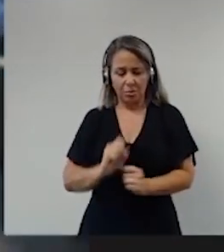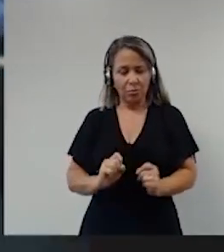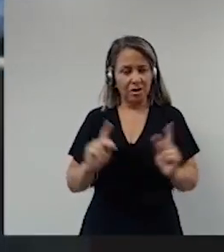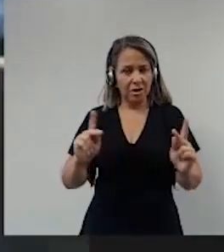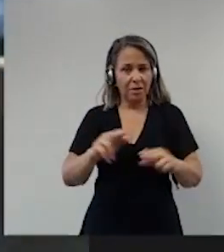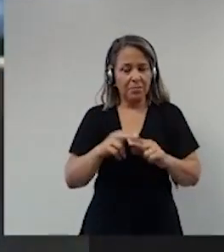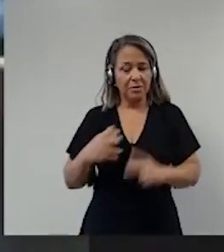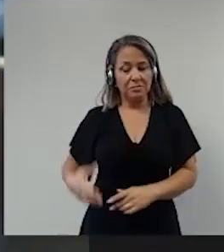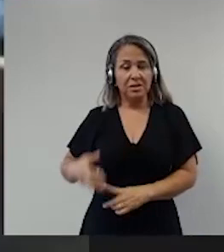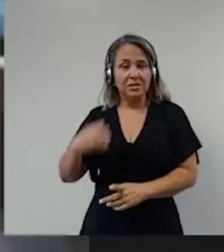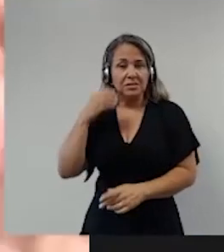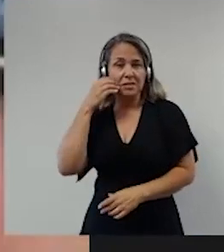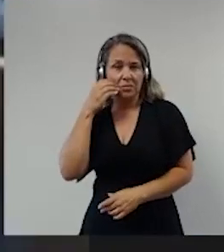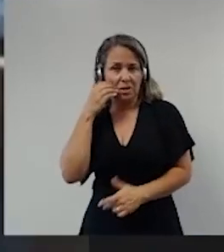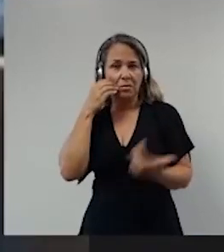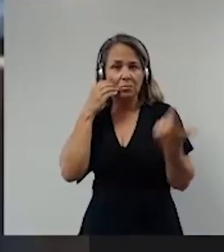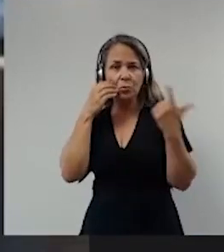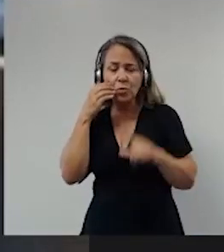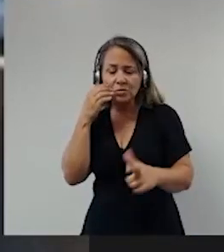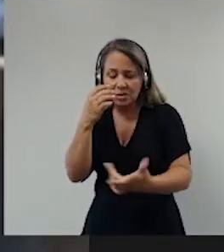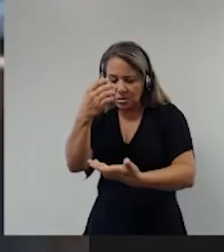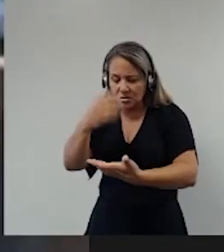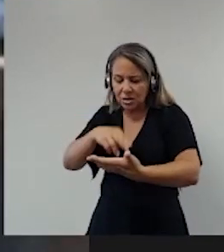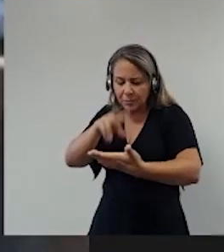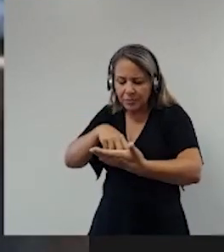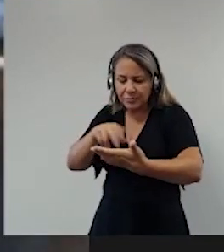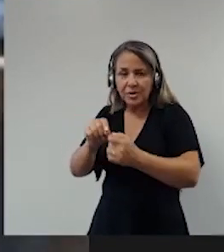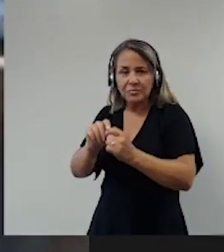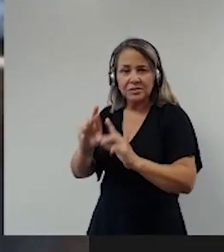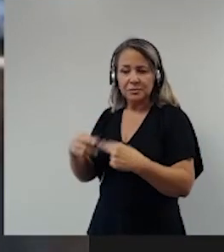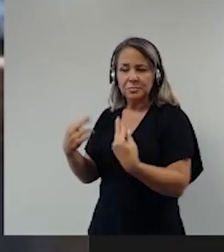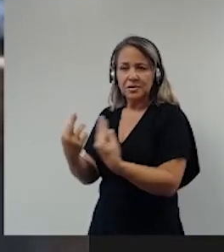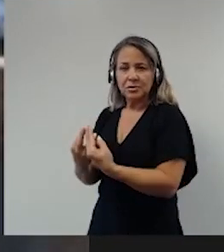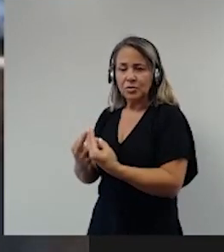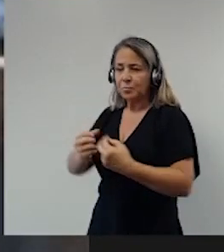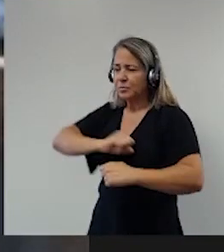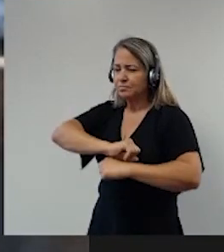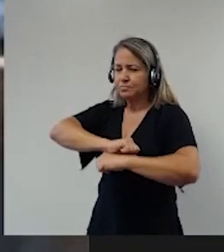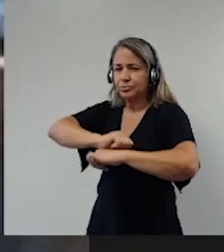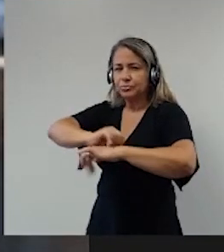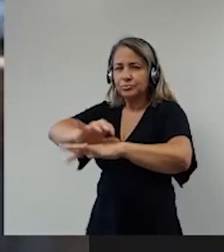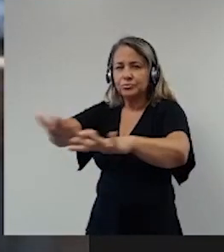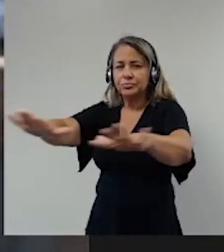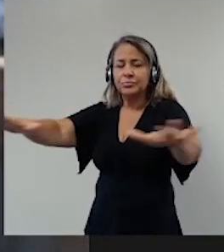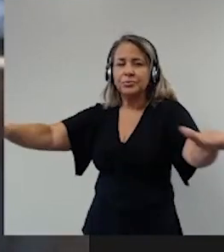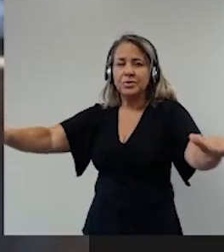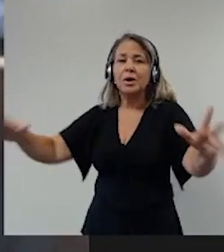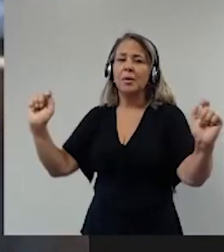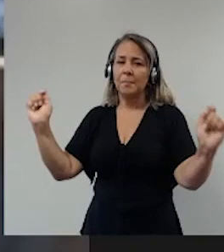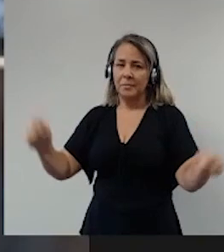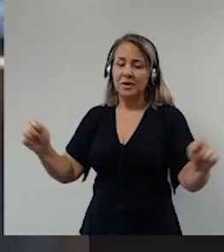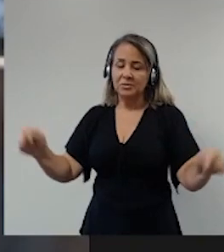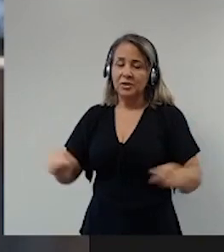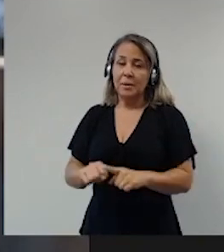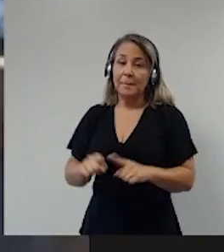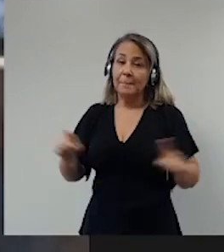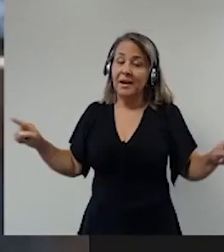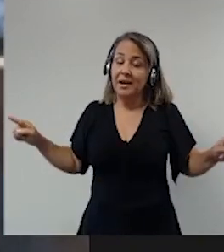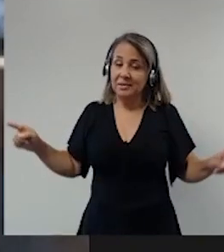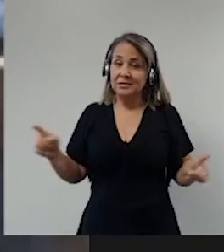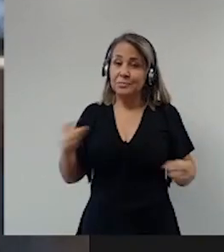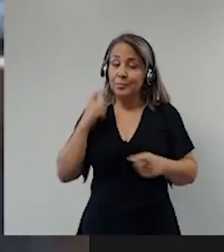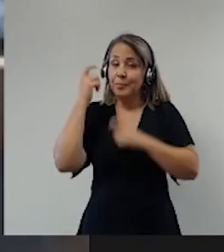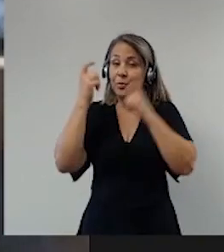desse celular, né? A gente consegue fazer uma reunião aqui para milhares de pessoas. Então, assim, o que muito